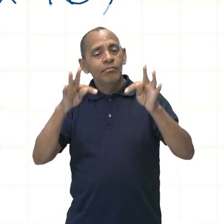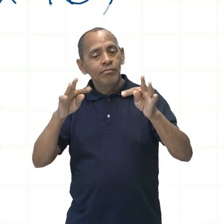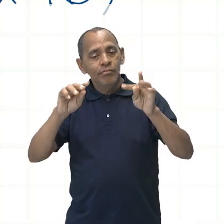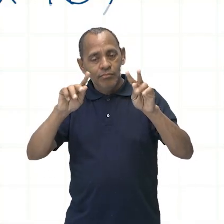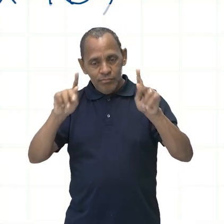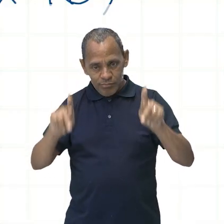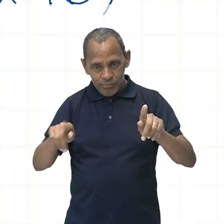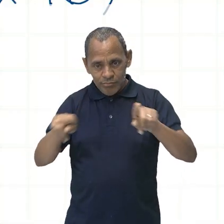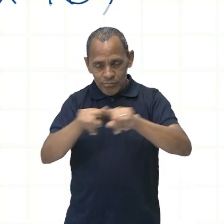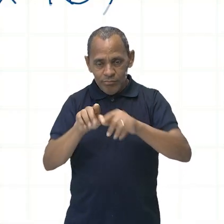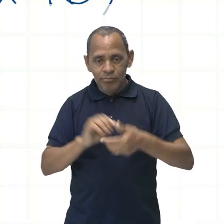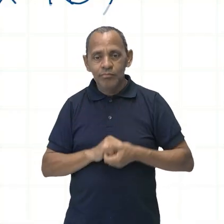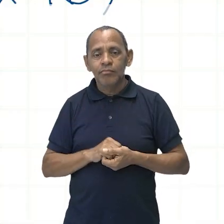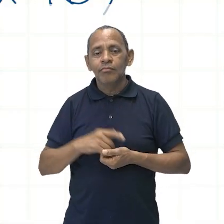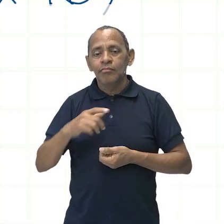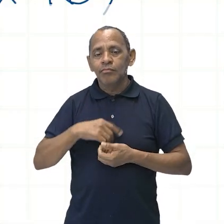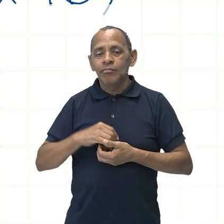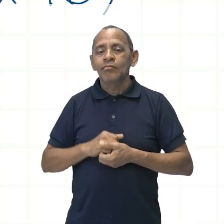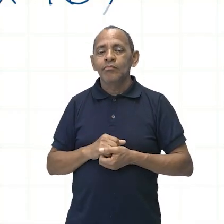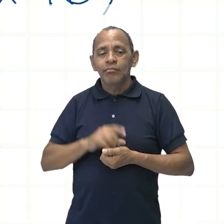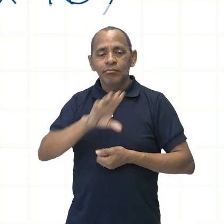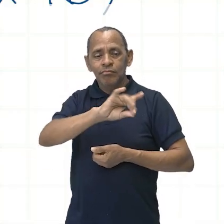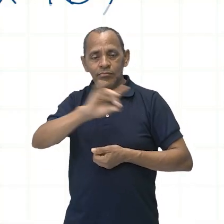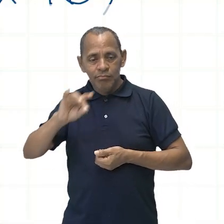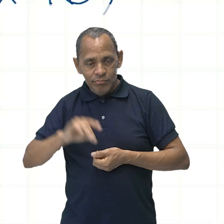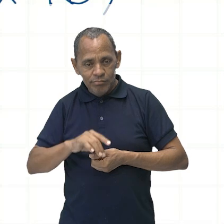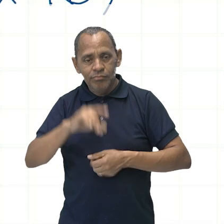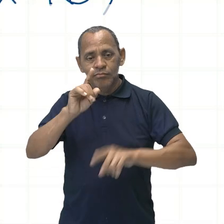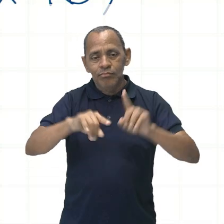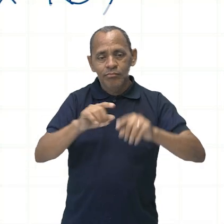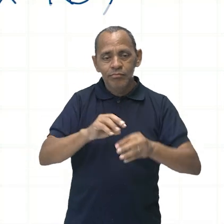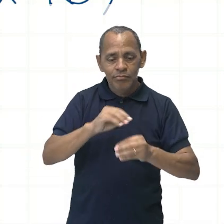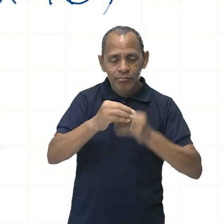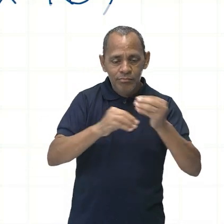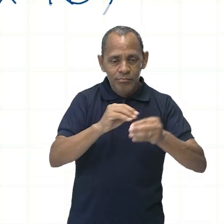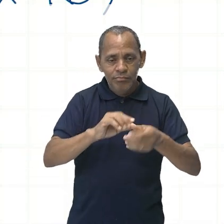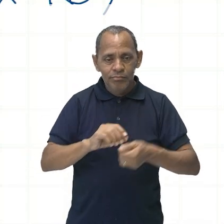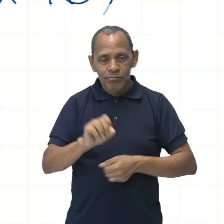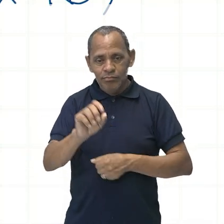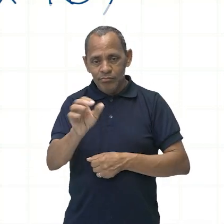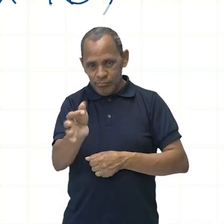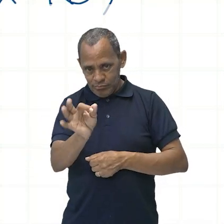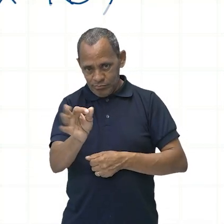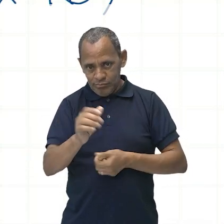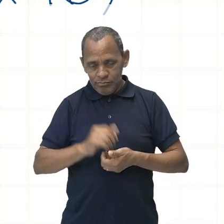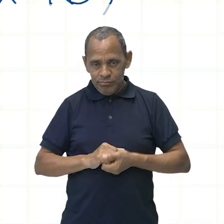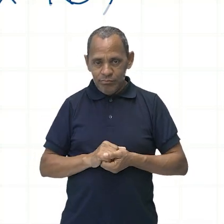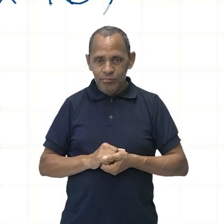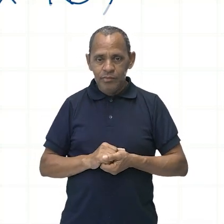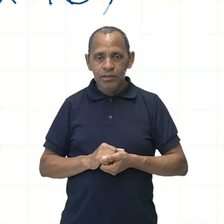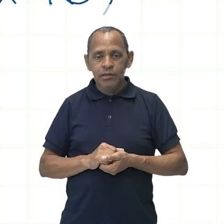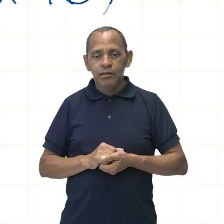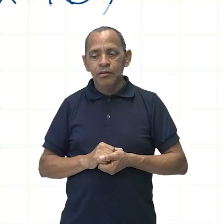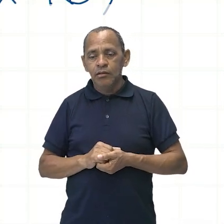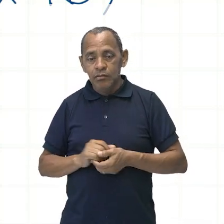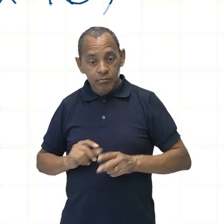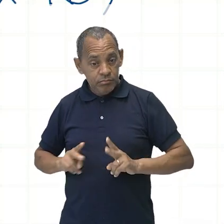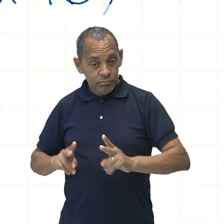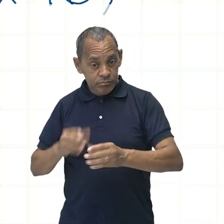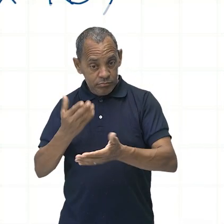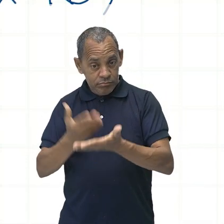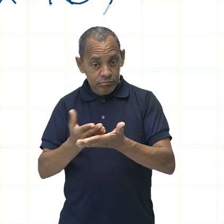de cada elemento dessa molécula. Certo? E agora vamos seguindo a nossa aula